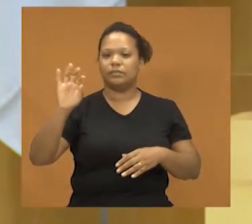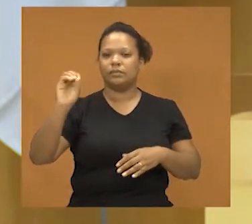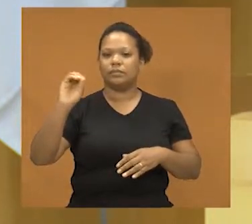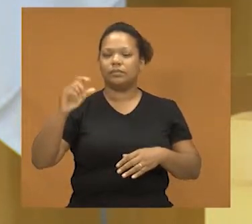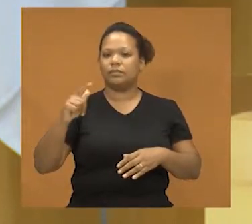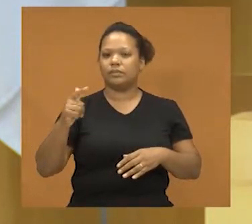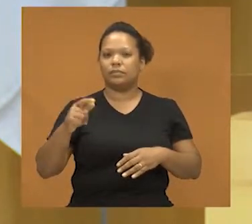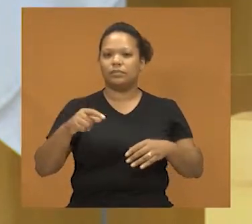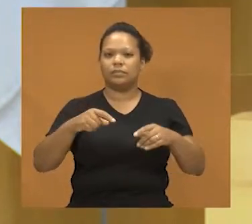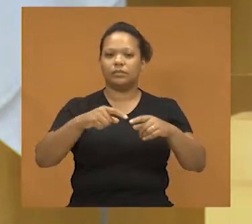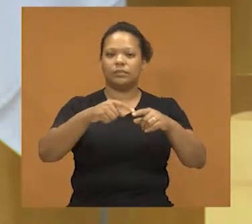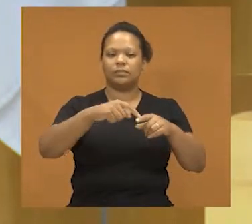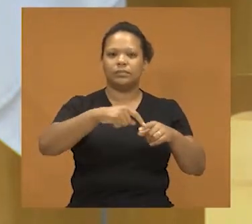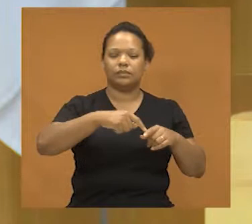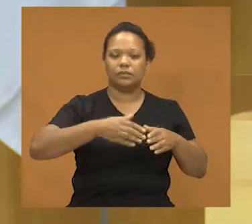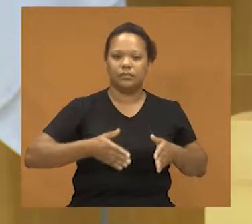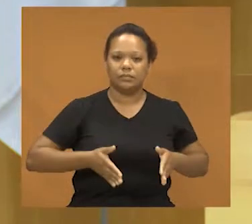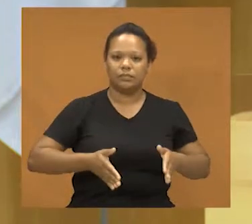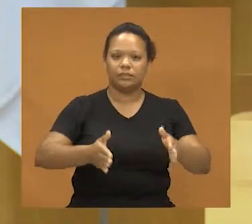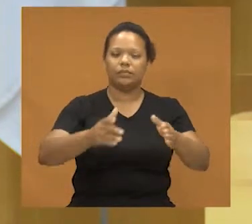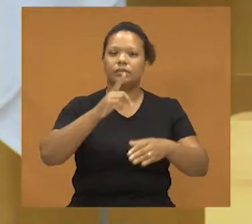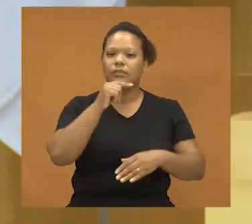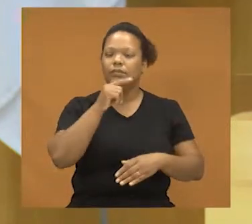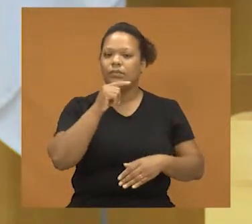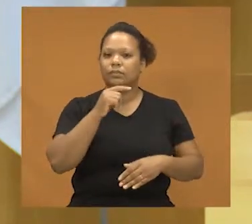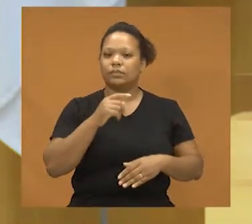Possui um lago com 1 quilômetro de extensão,